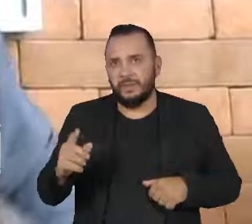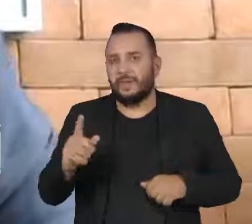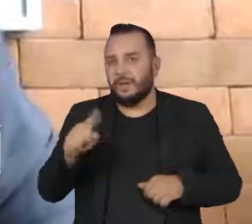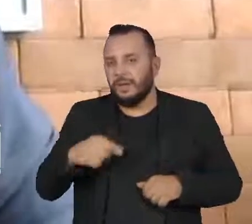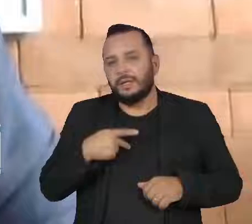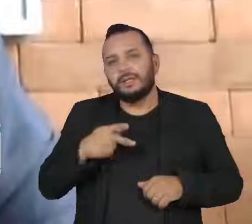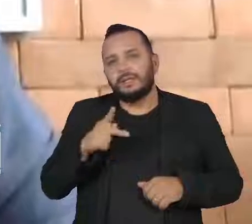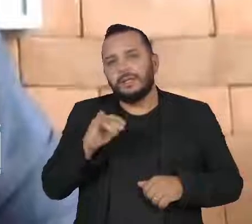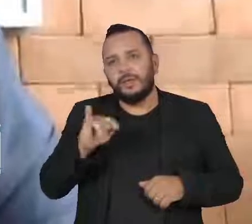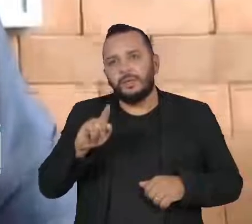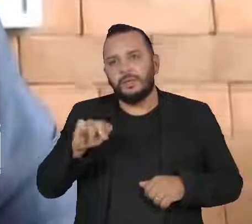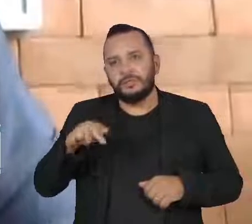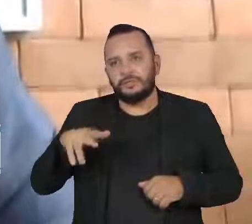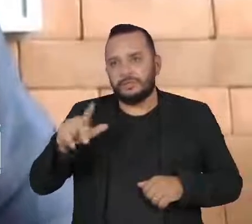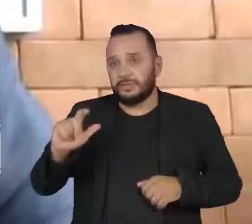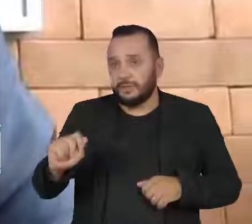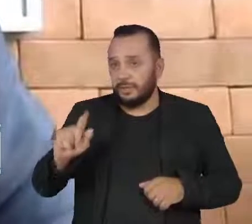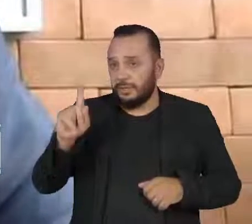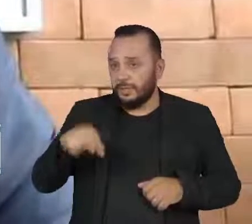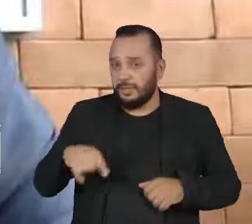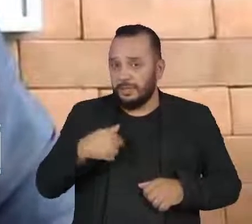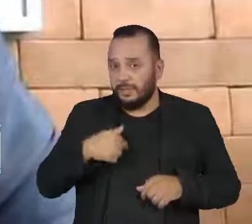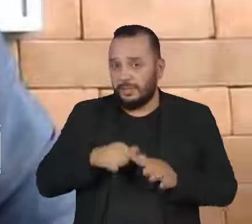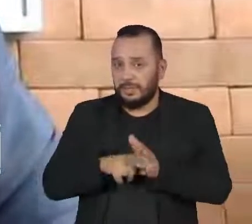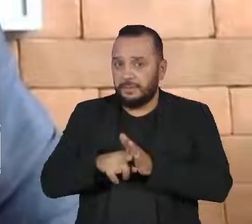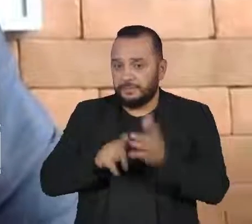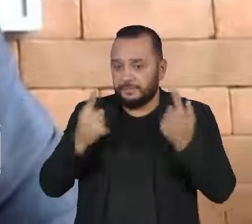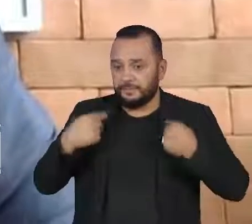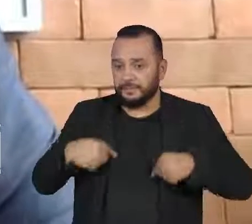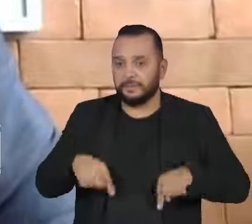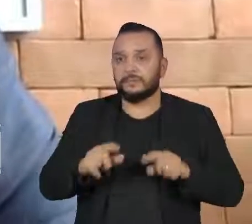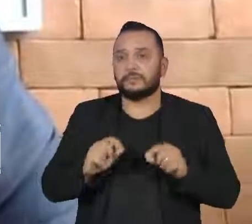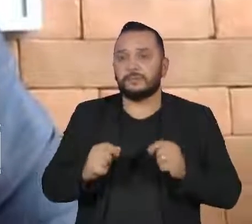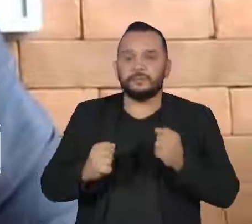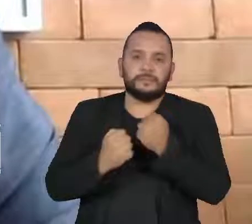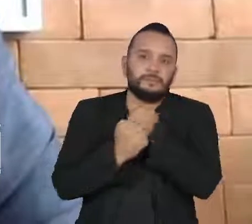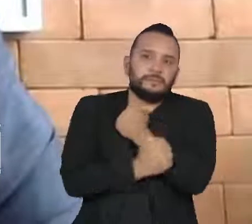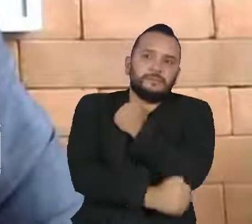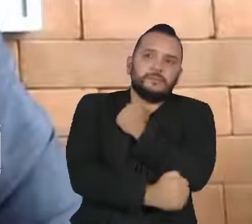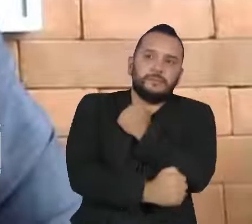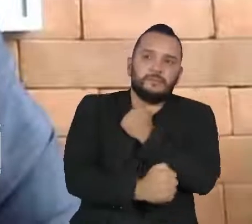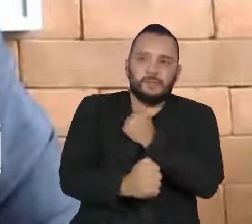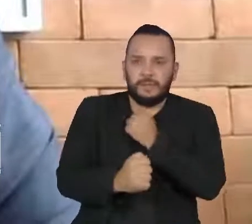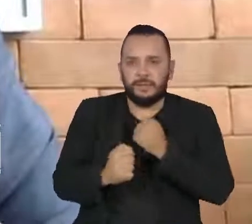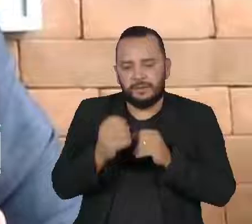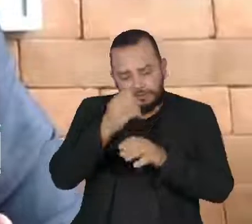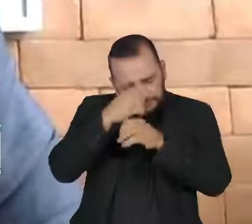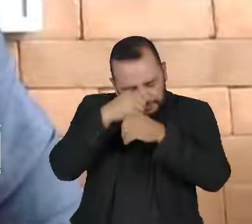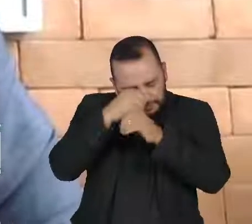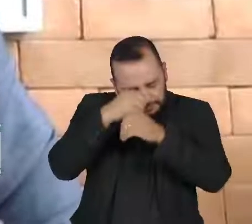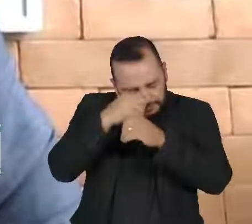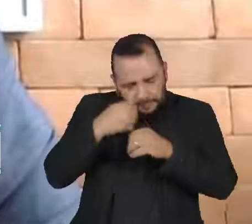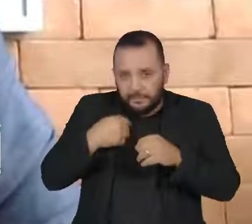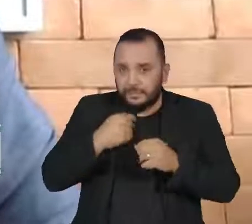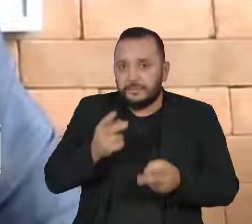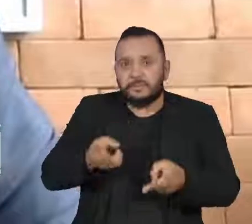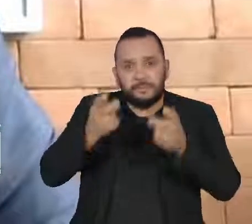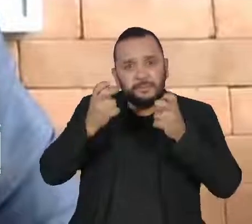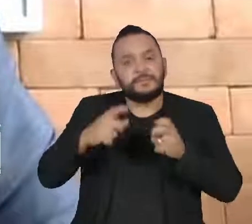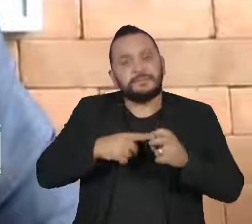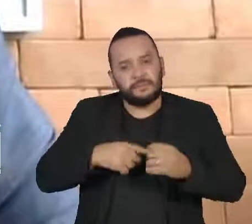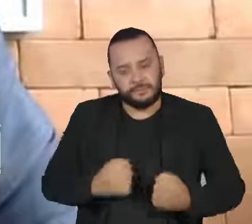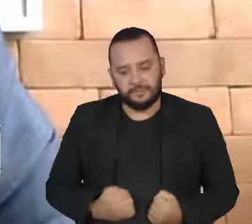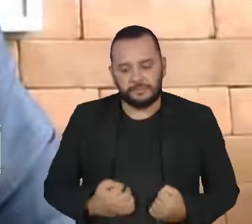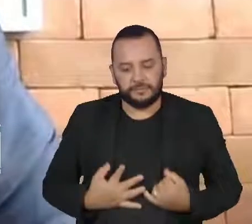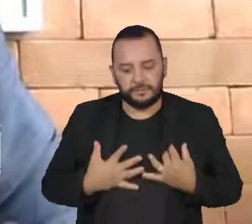calprotectina. A calprotectina é um exame de fezes onde nós conseguimos perceber se há atividade